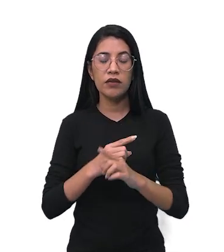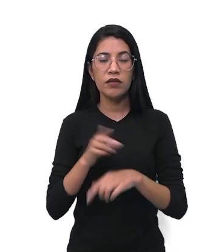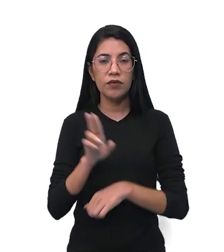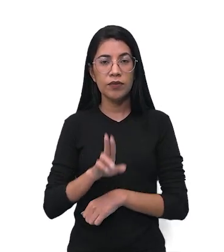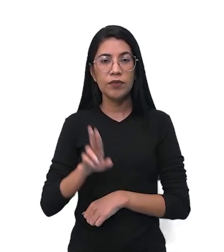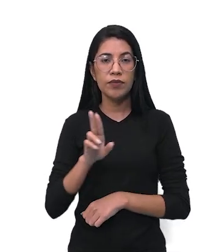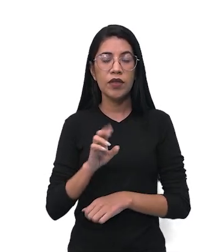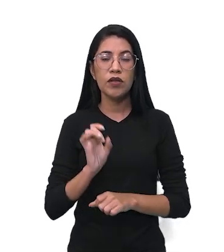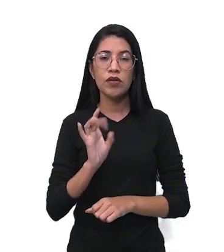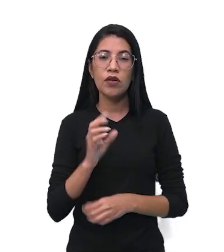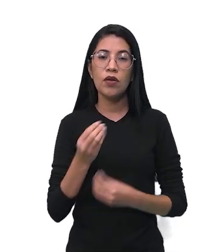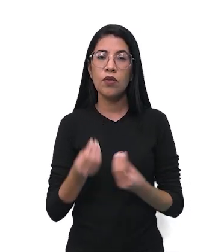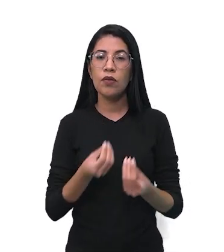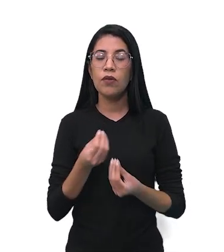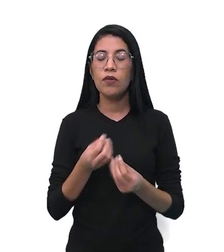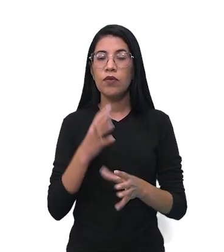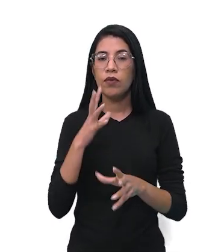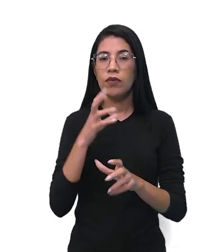você